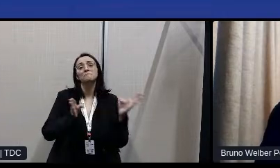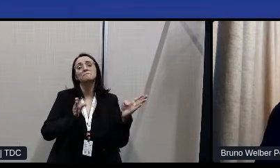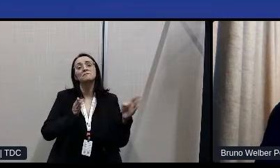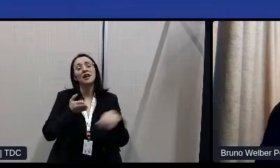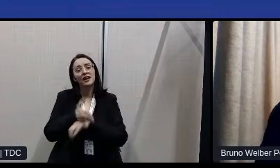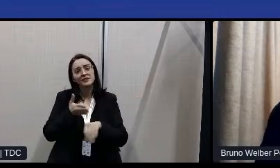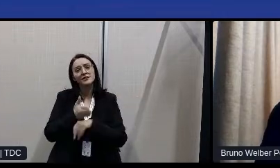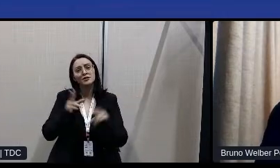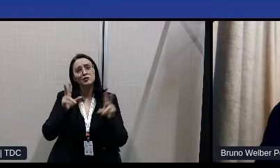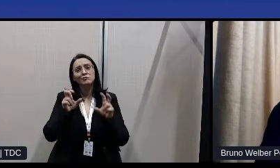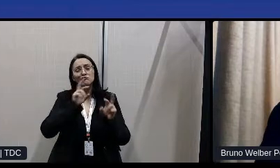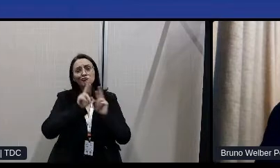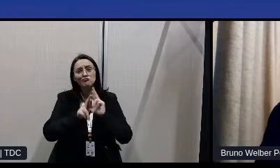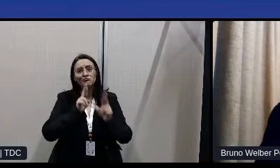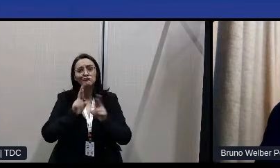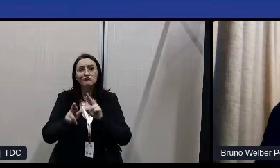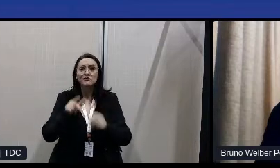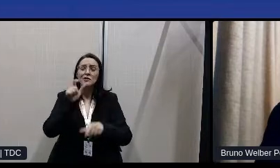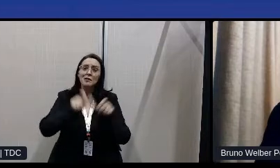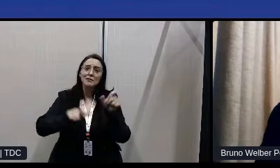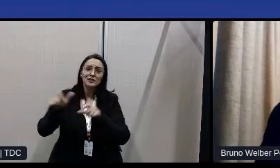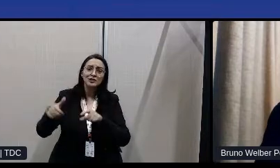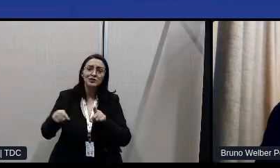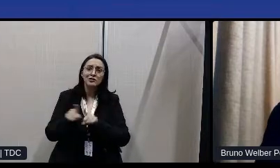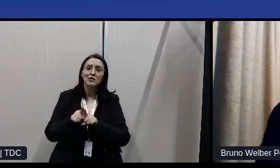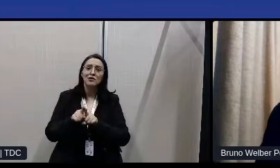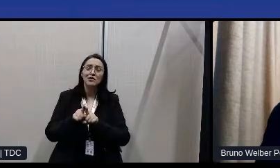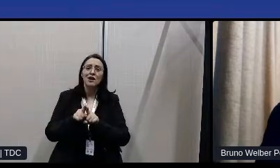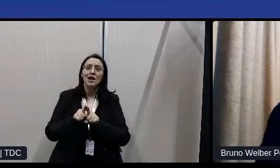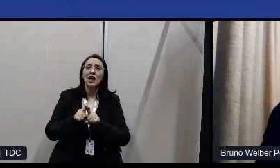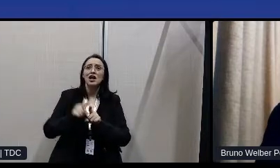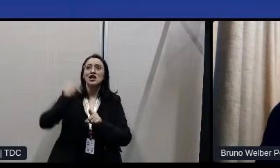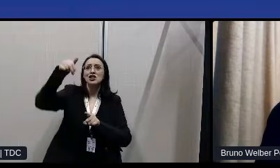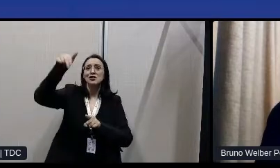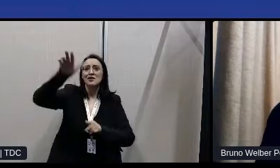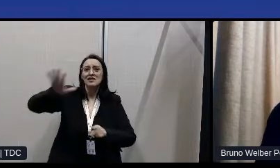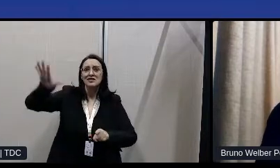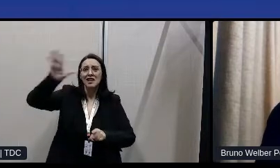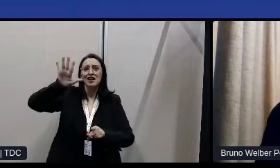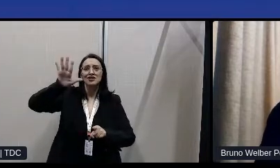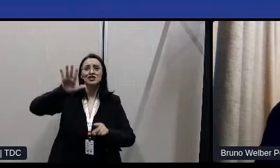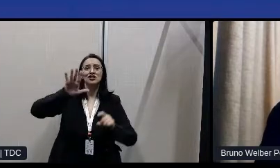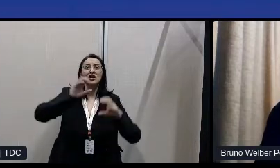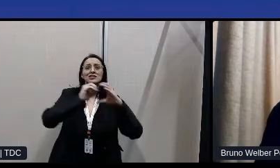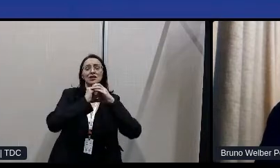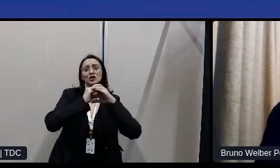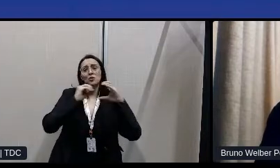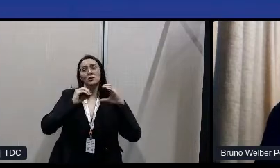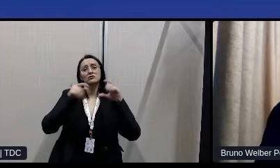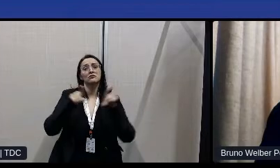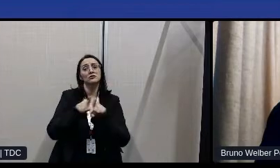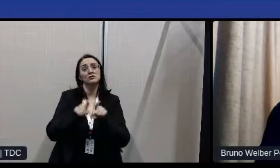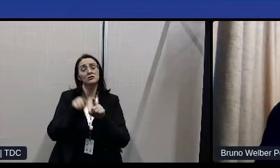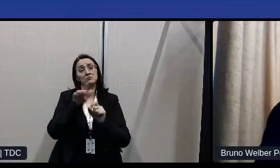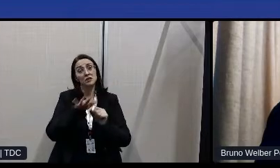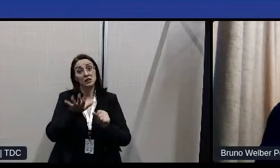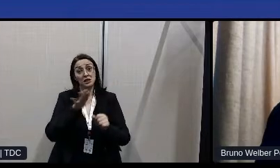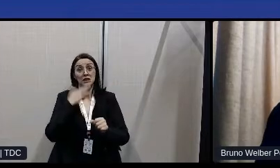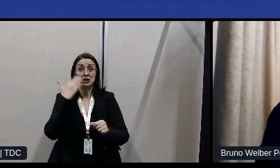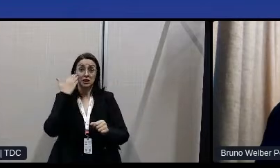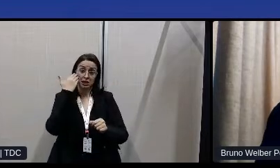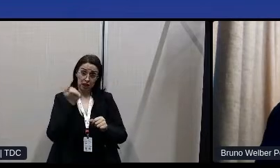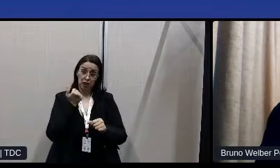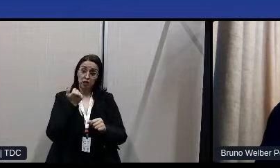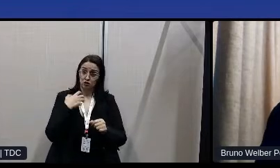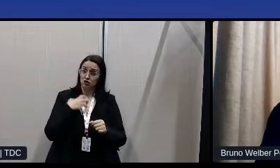as respostas de pessoas da região norte, nordeste e centro-oeste. Por quê? A gente sabe que a forma